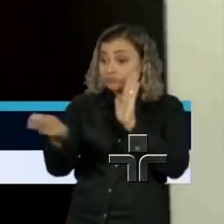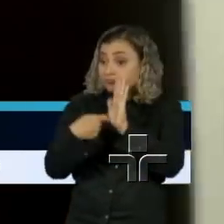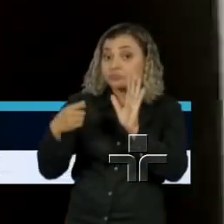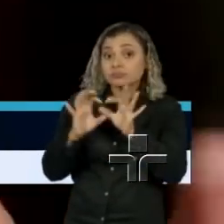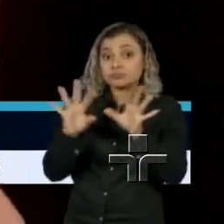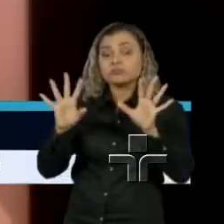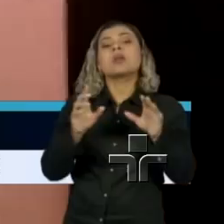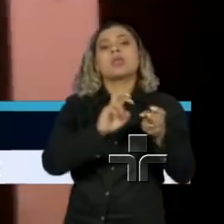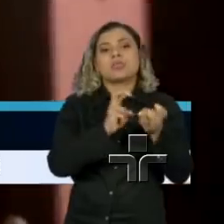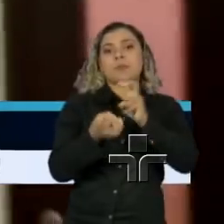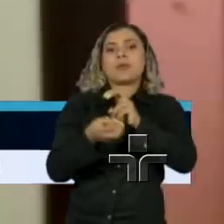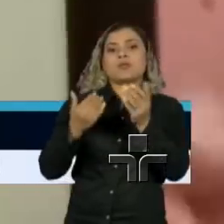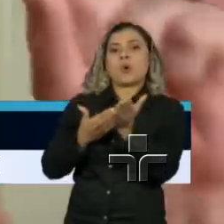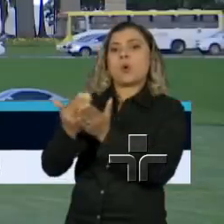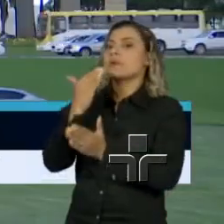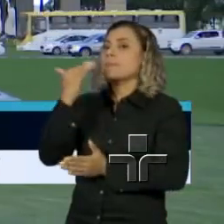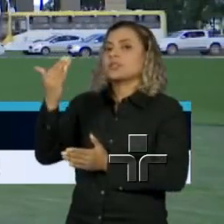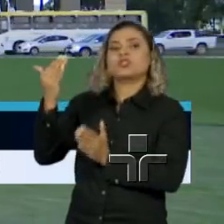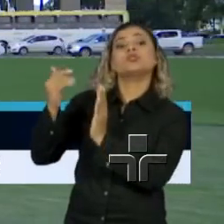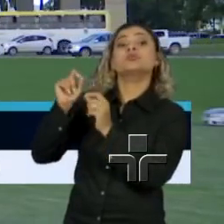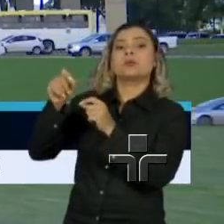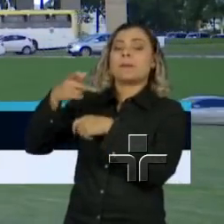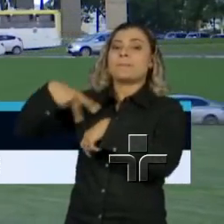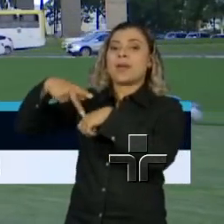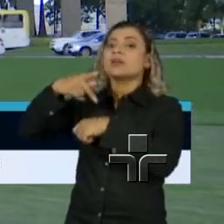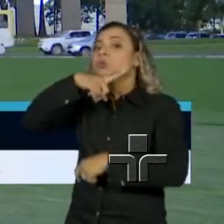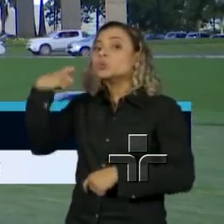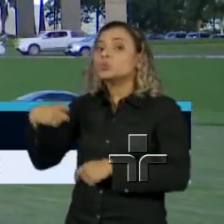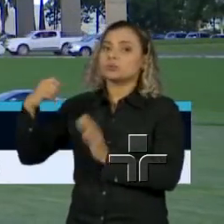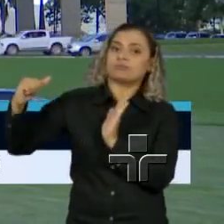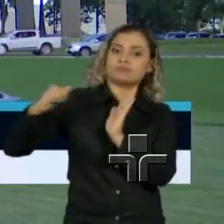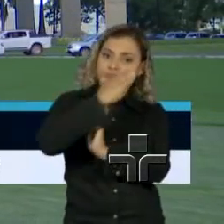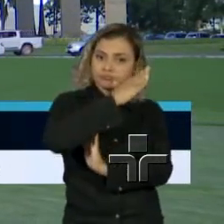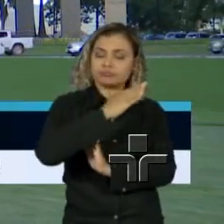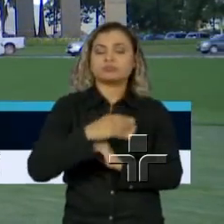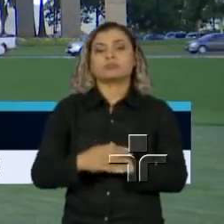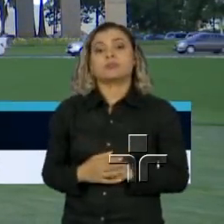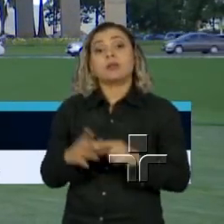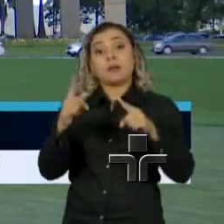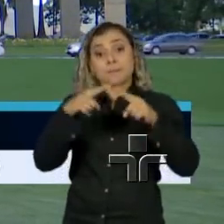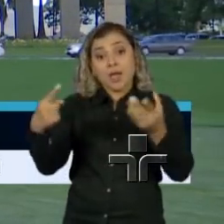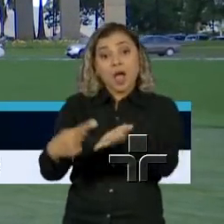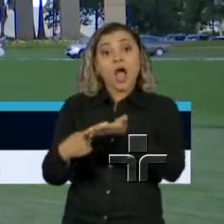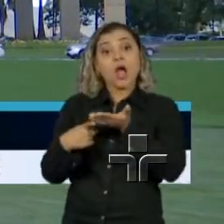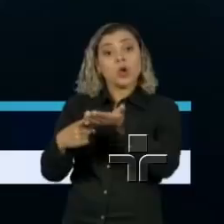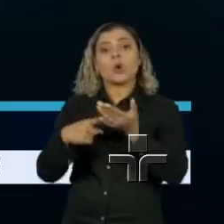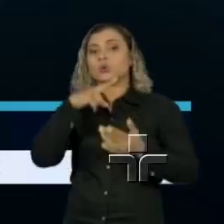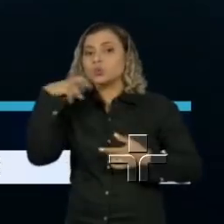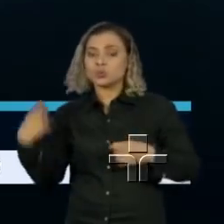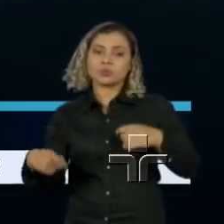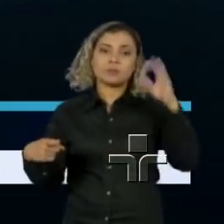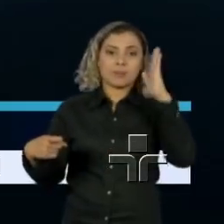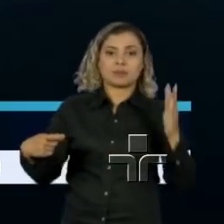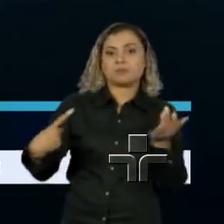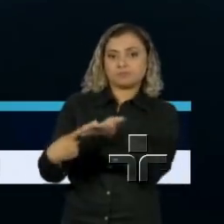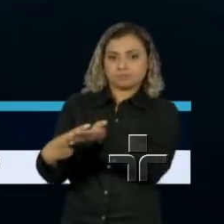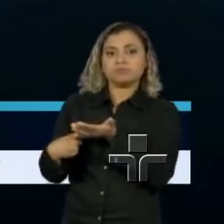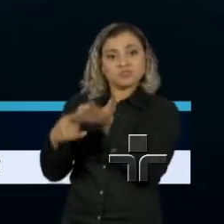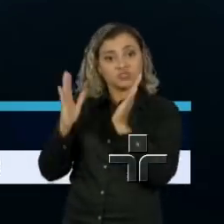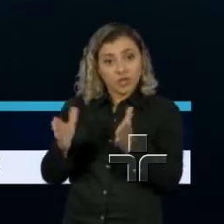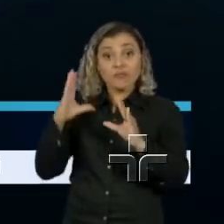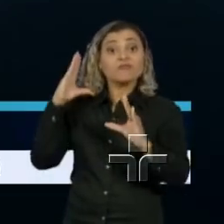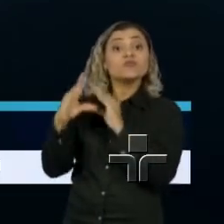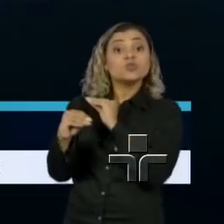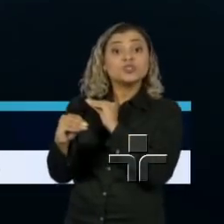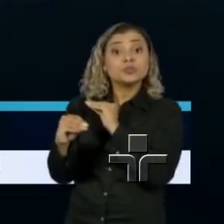o Itamaraty deverá iniciar o pedido. Desde 2007, o Brasil tem acordo de extradição com a Rússia. Fauzi fugiu para